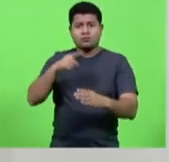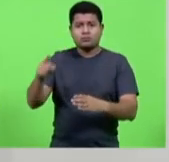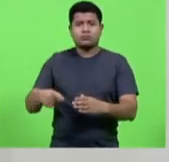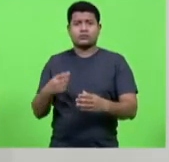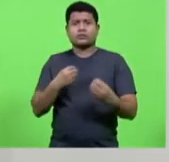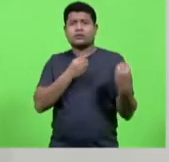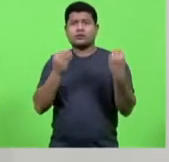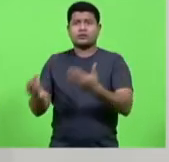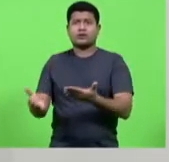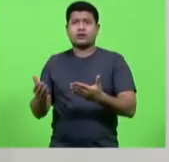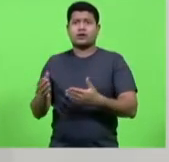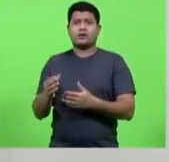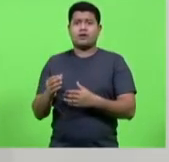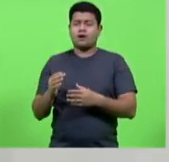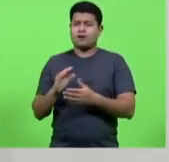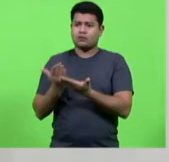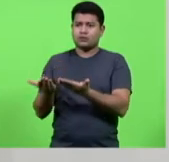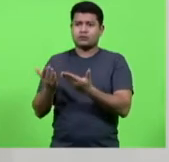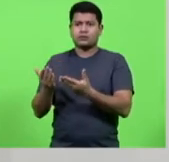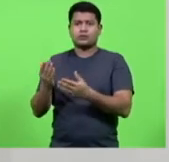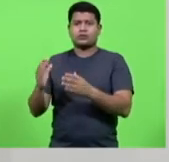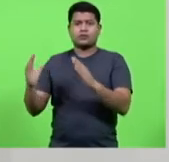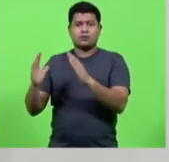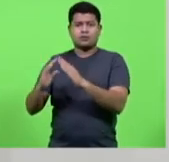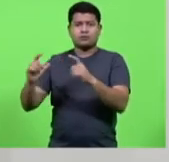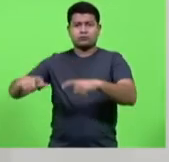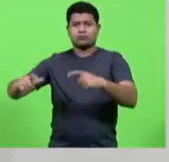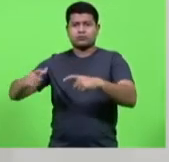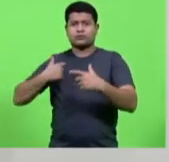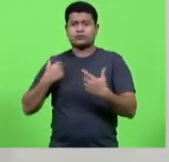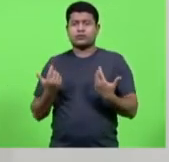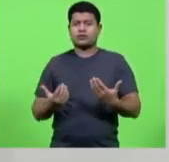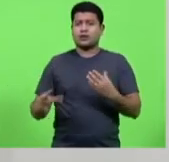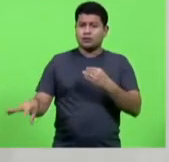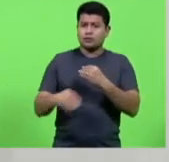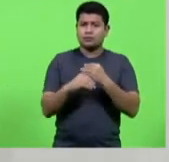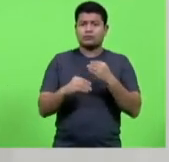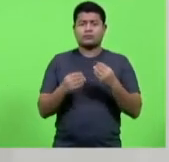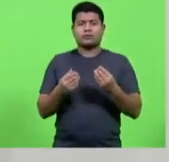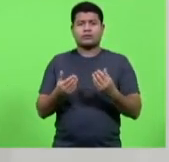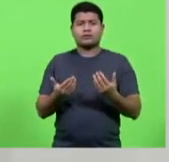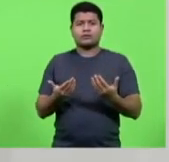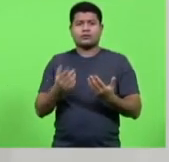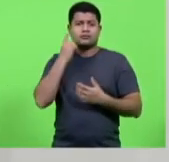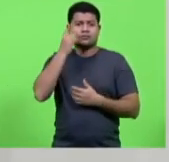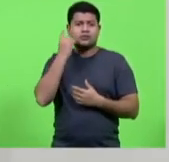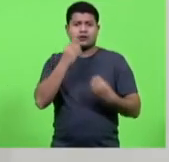prefeito deu a base, o deputado deu emenda, deu armamento.